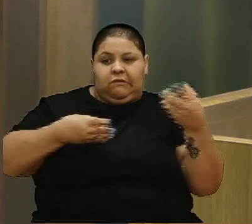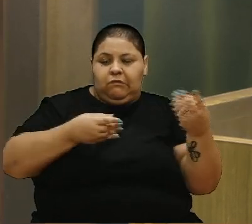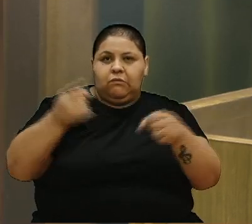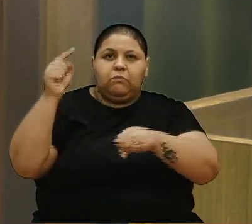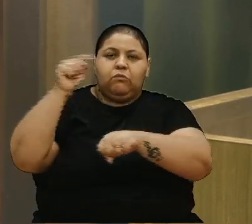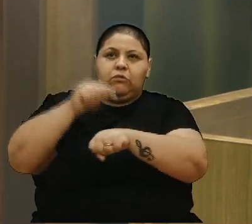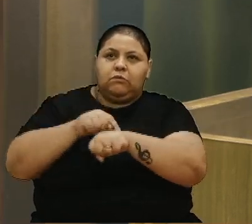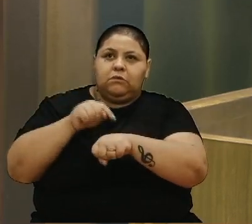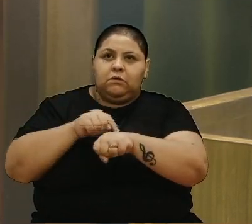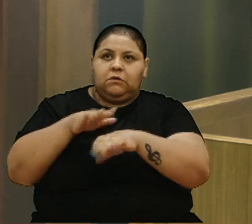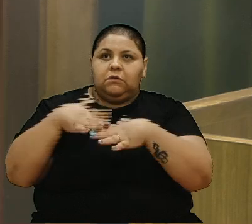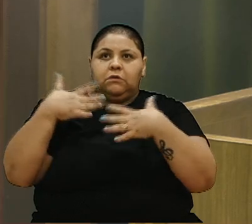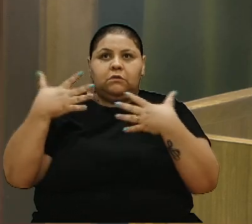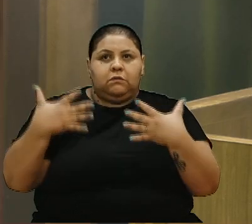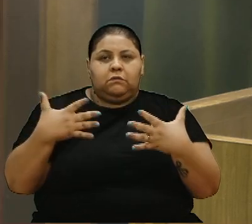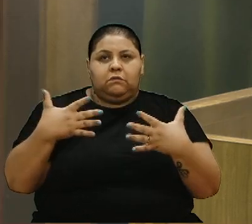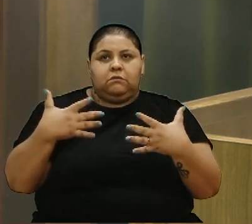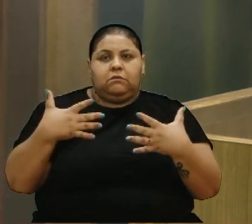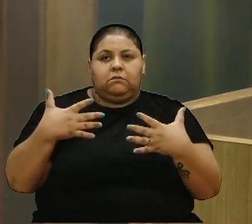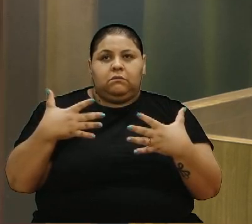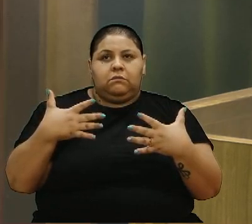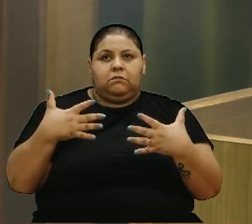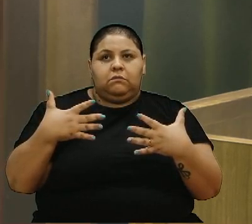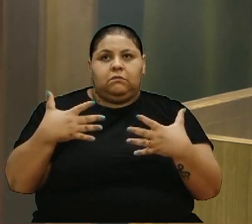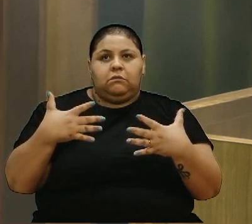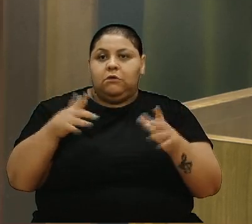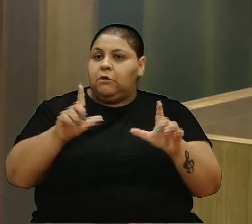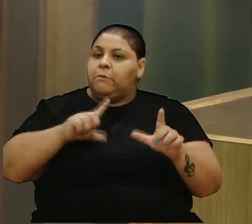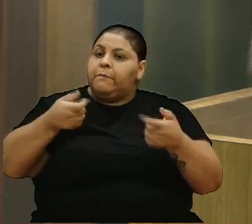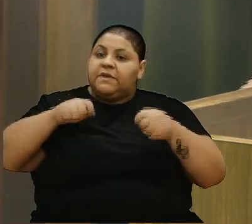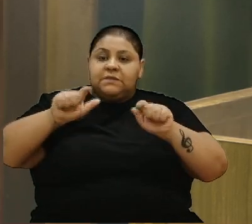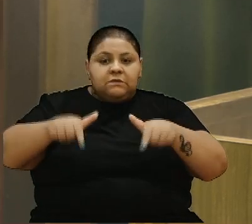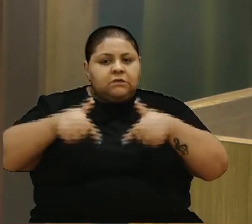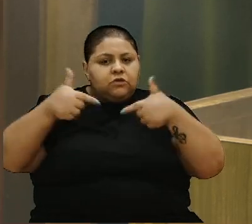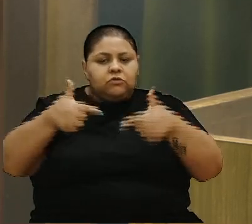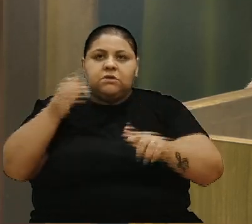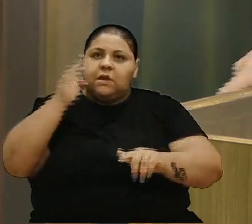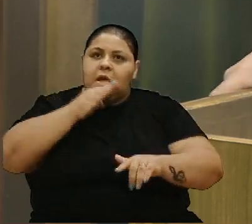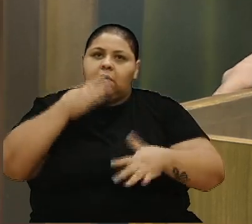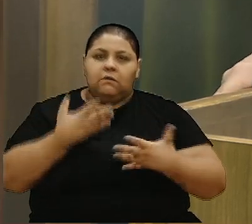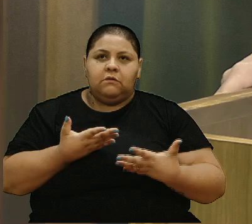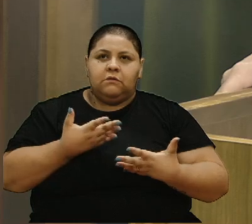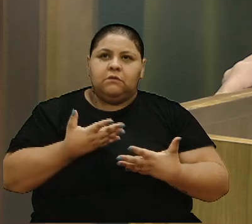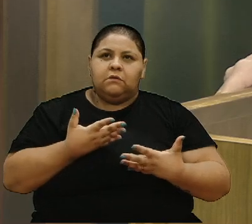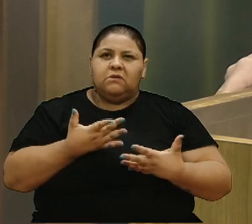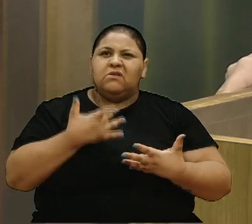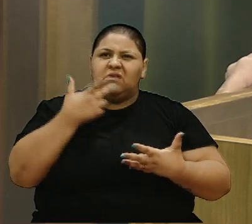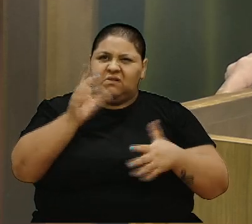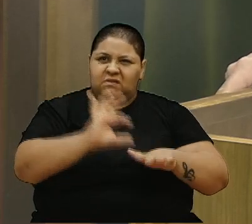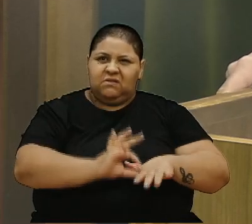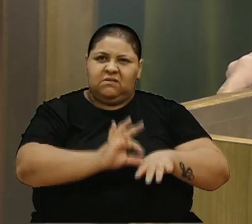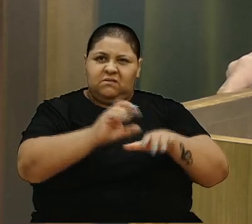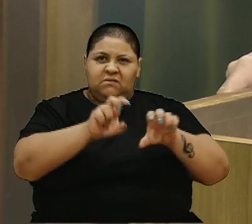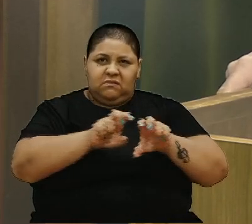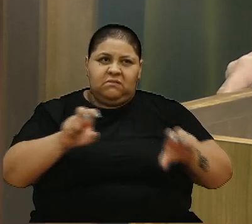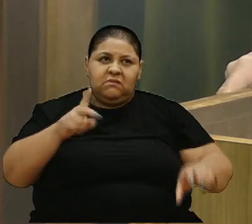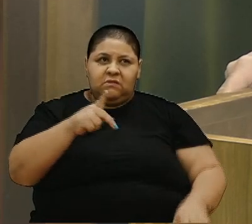anos, enseja ações urgentes. Uma declaração de líder da bancada do